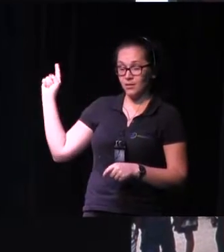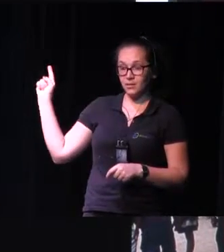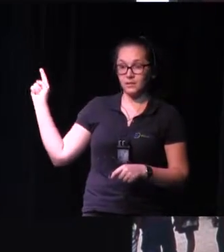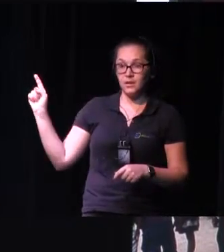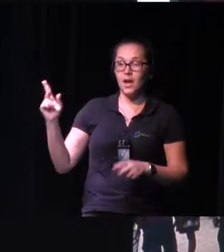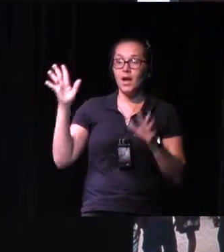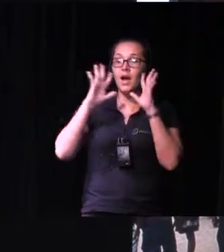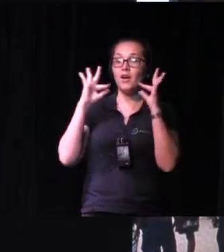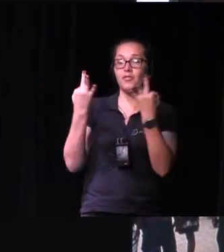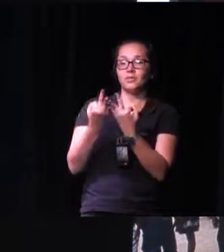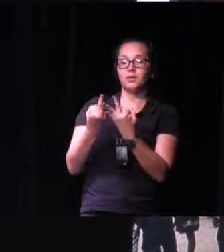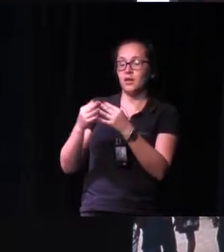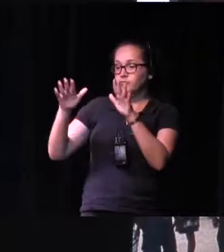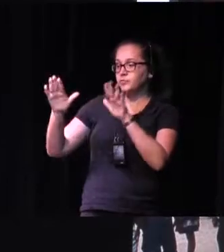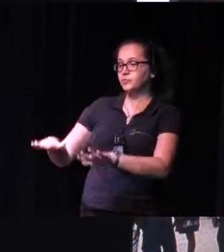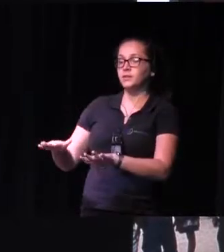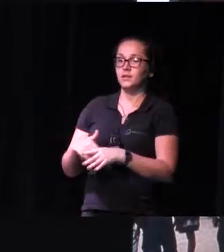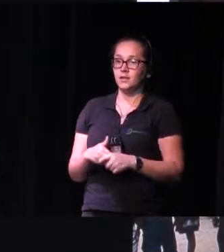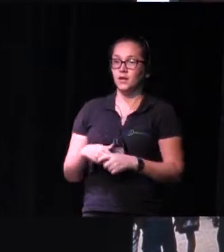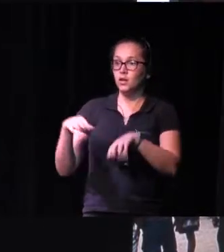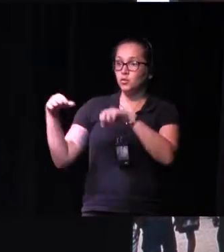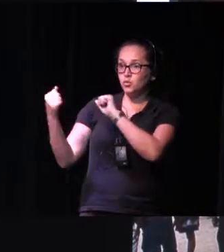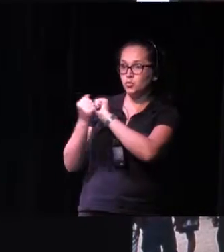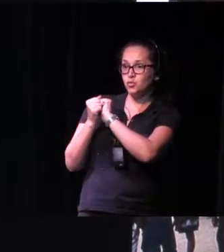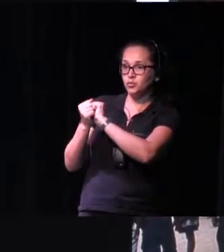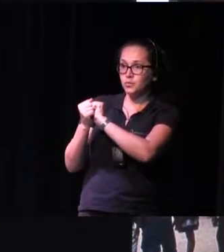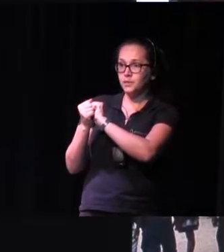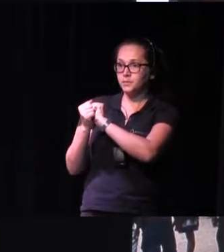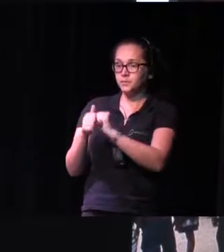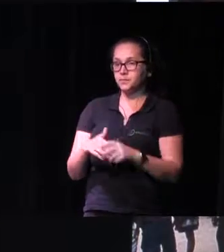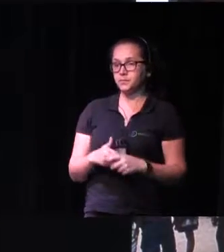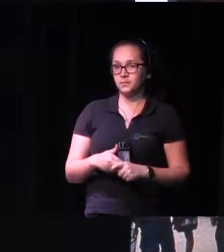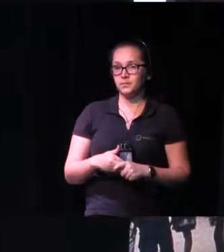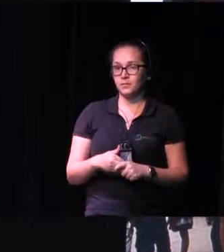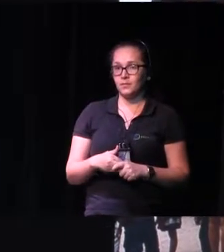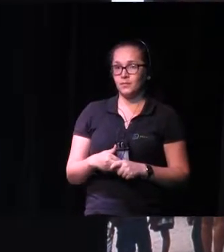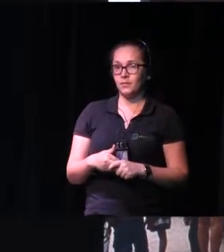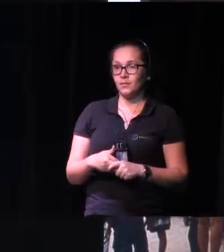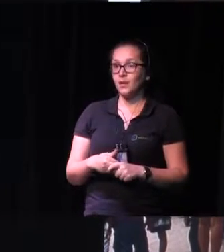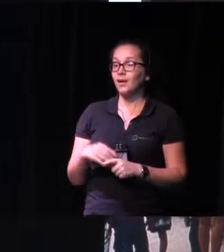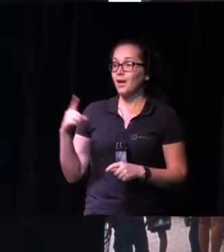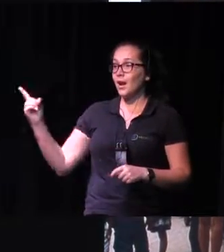E vejam aqui, a família permanece junta,